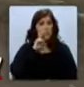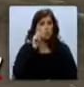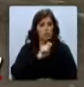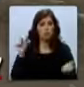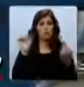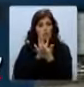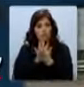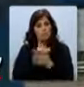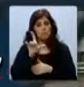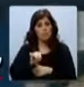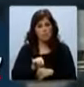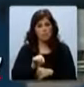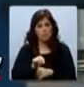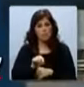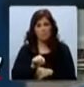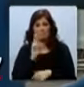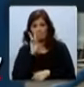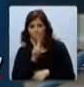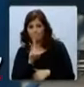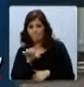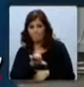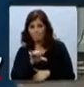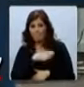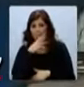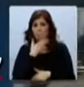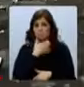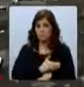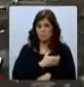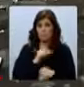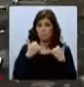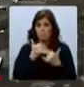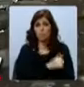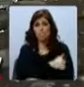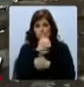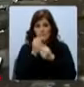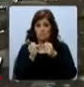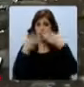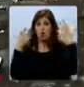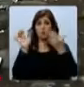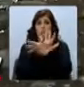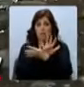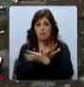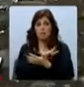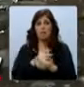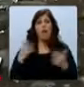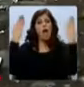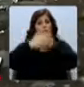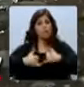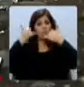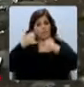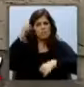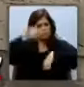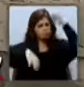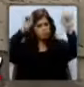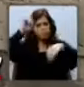Jornalistas também são mau sinal, diz a experiência que depois da cidade aparecer nas notícias, a noite seguinte é de